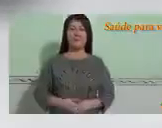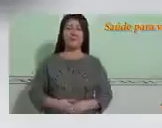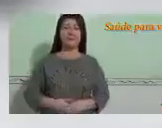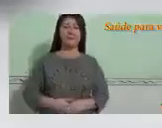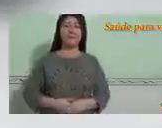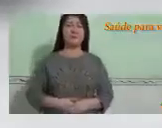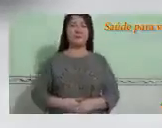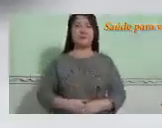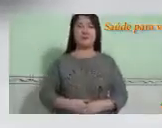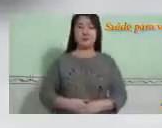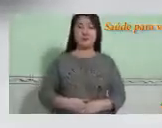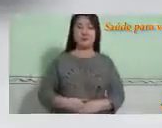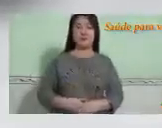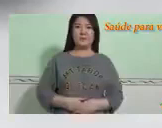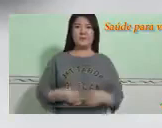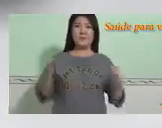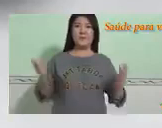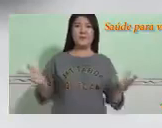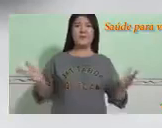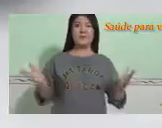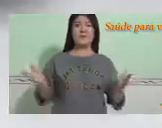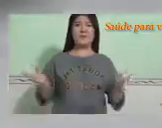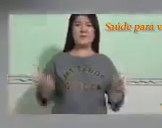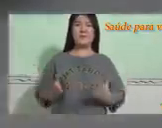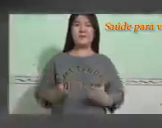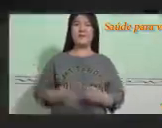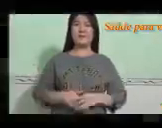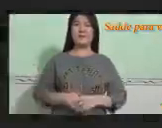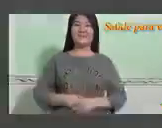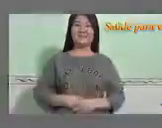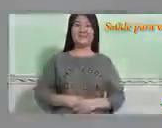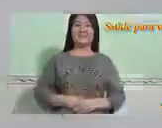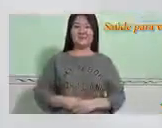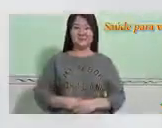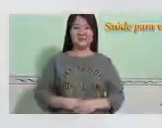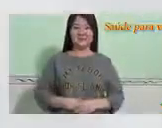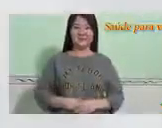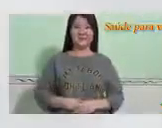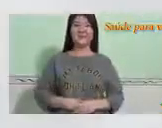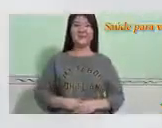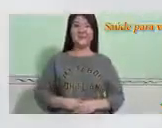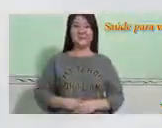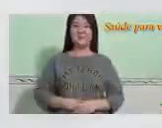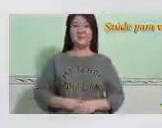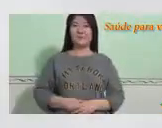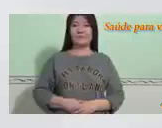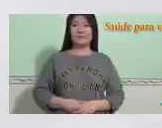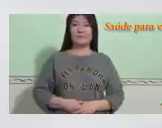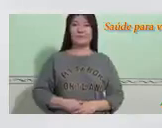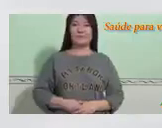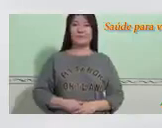acento agudo rr oração antes do procedimento ou no caso de ser verificado espessamento do canal uterino vírgula pode ser